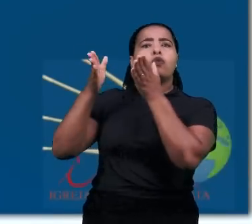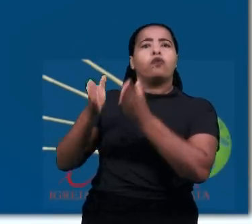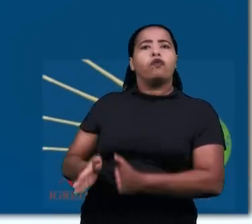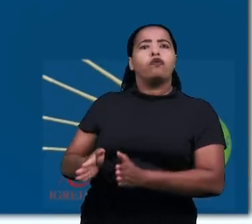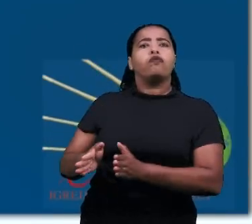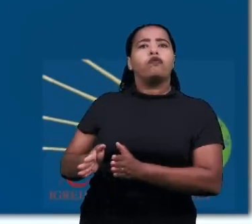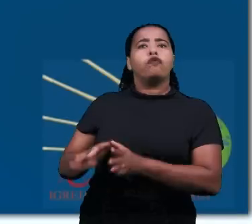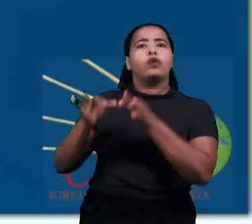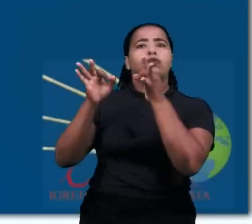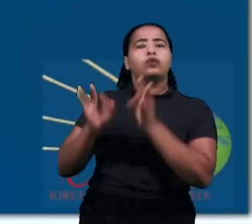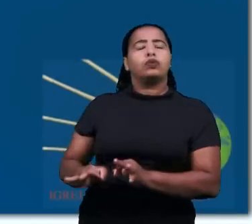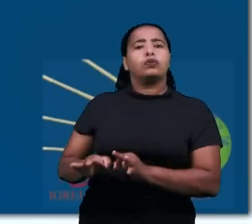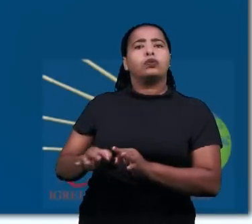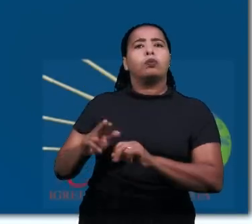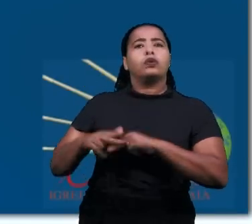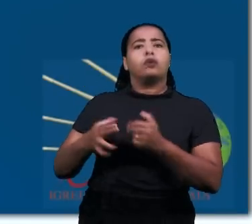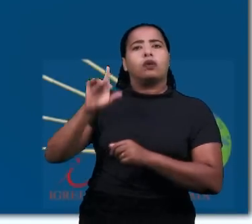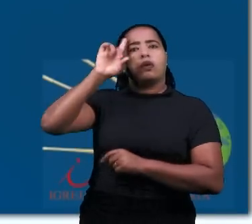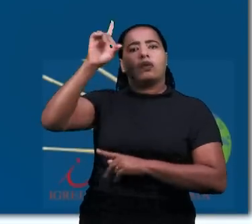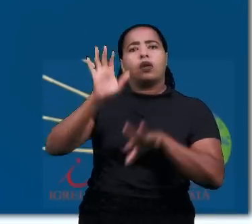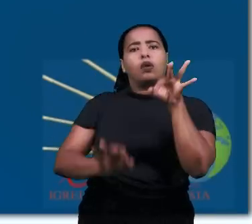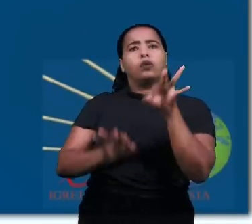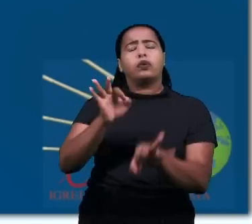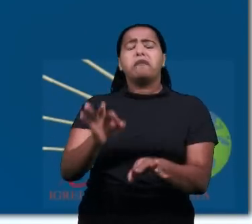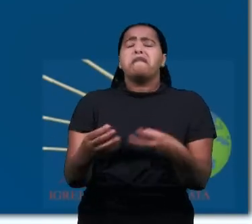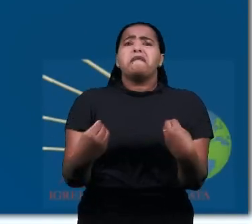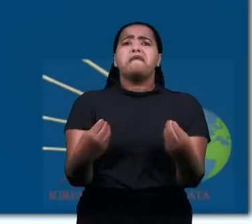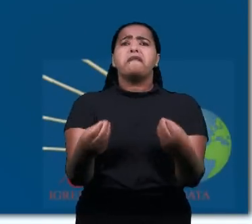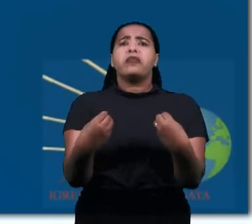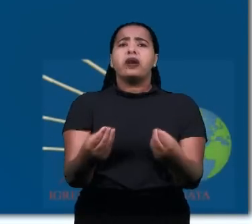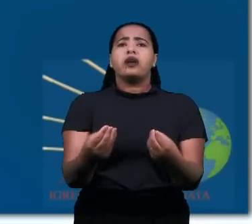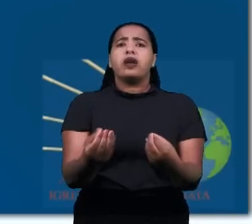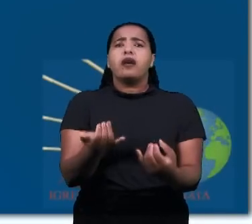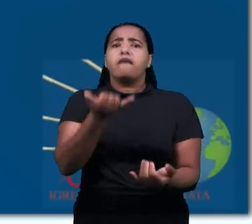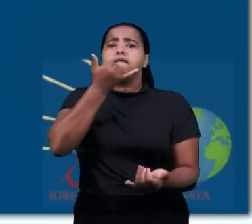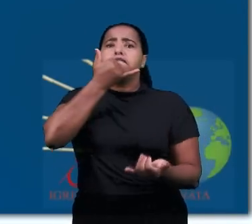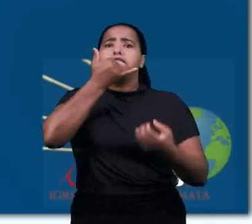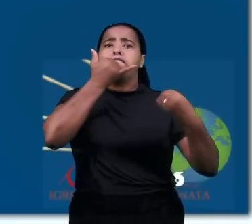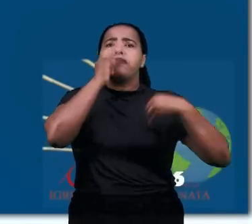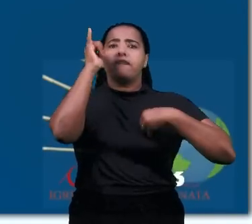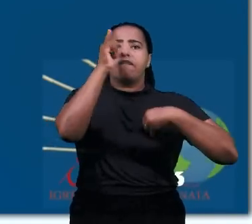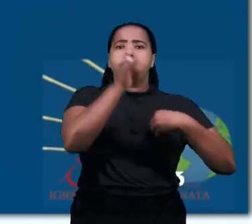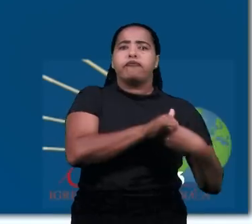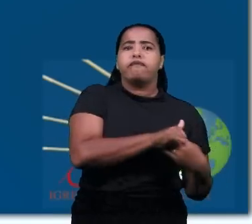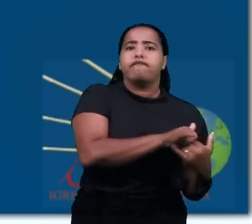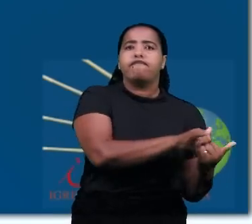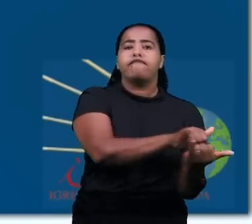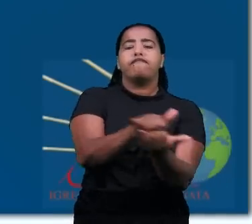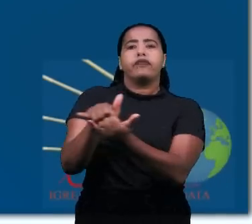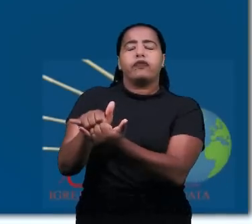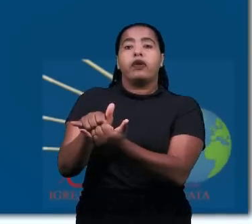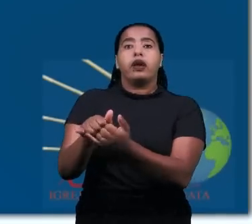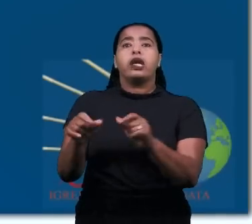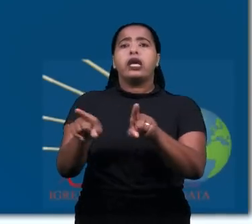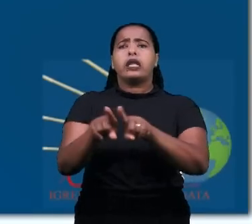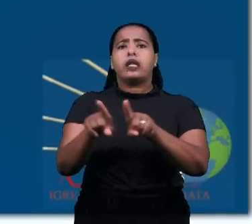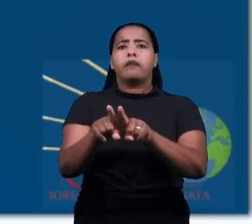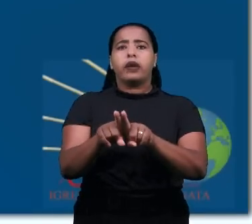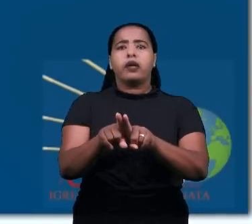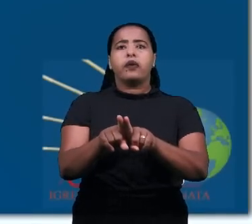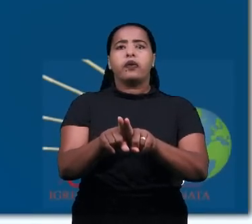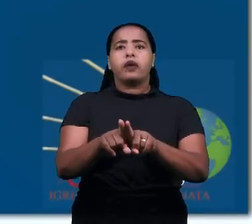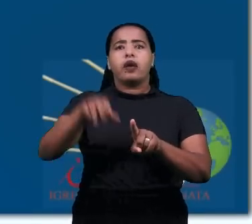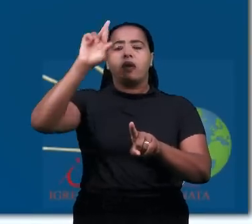justiça, para perdoar os pecados, e diz o texto aqui, e nos purificar de